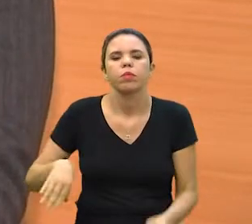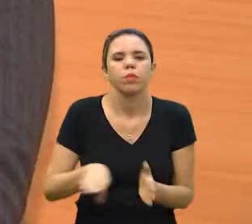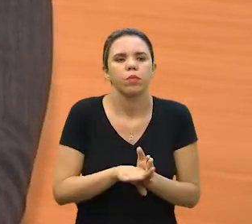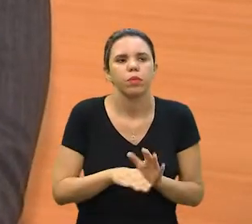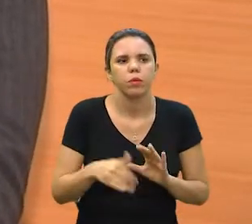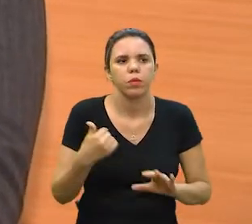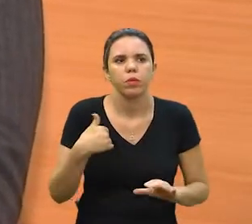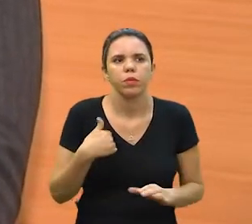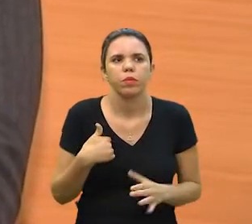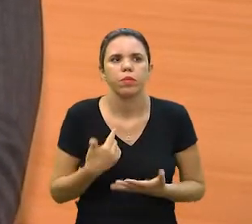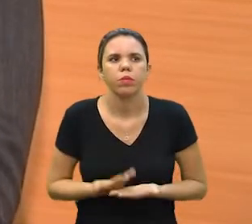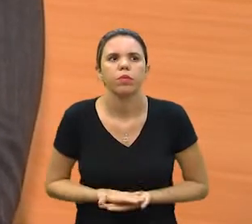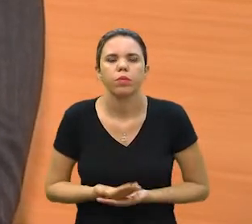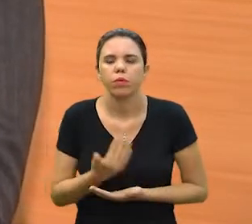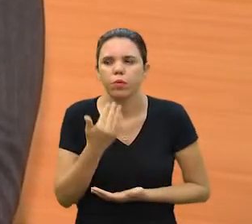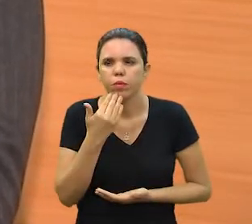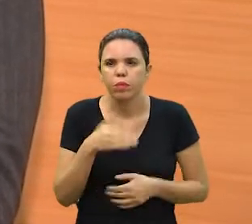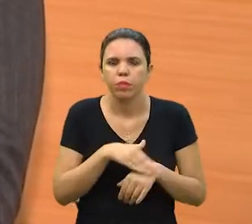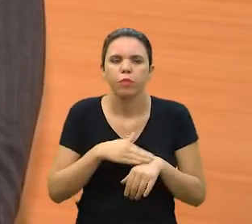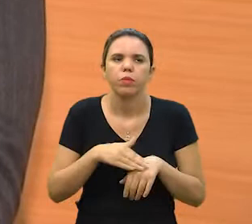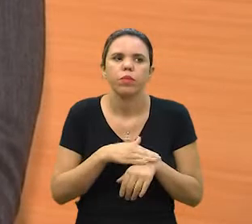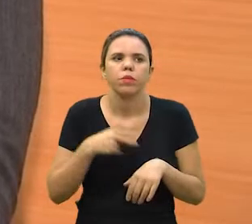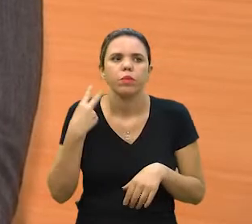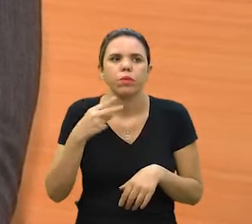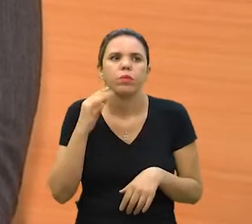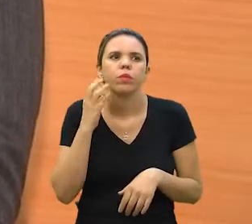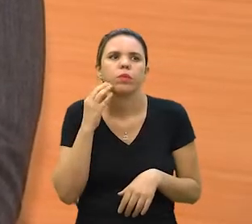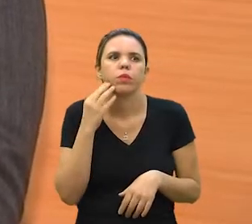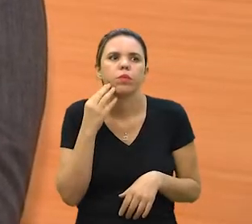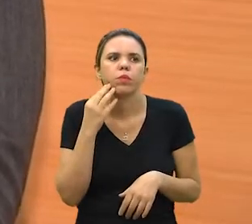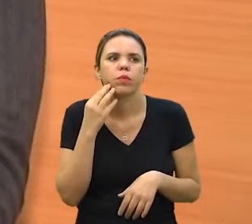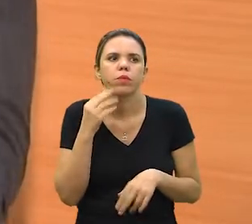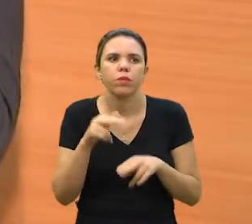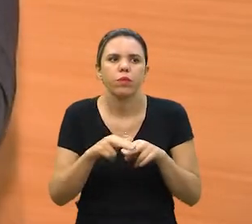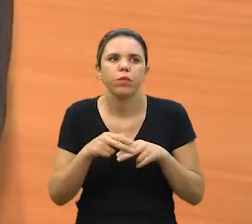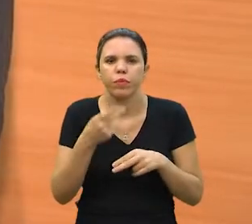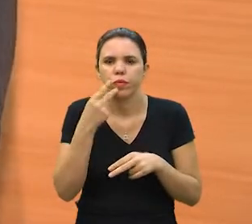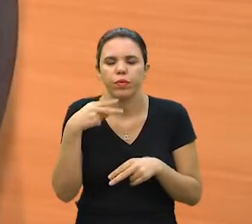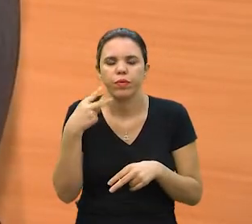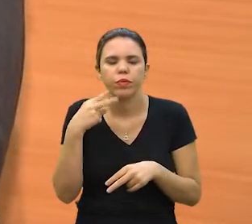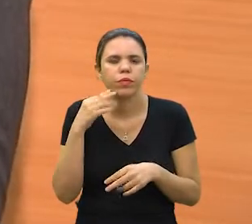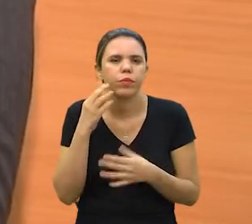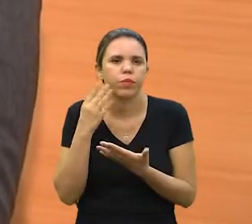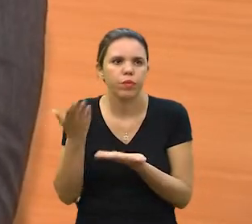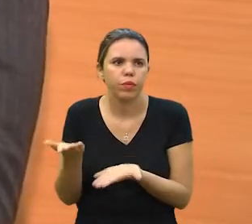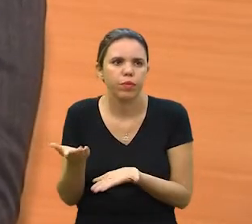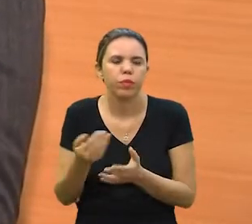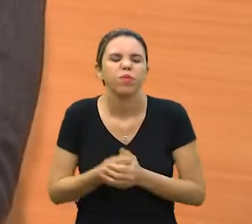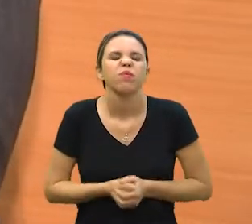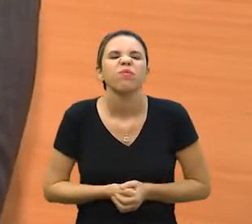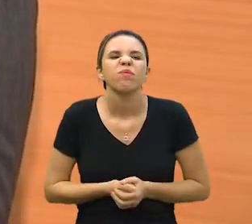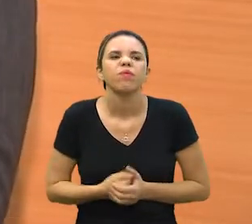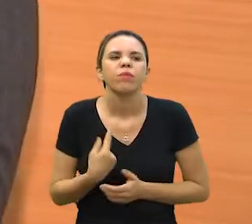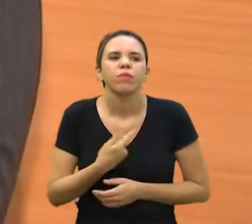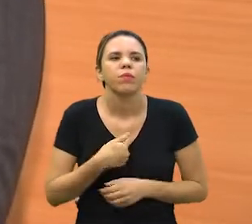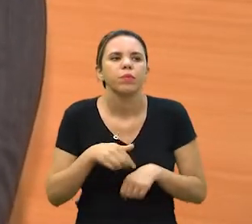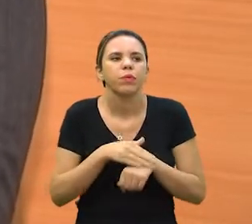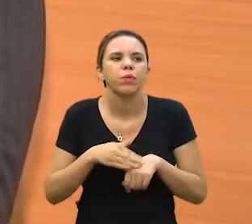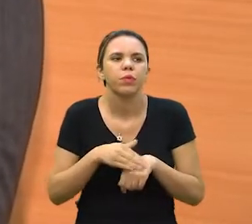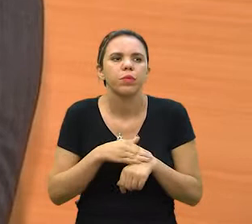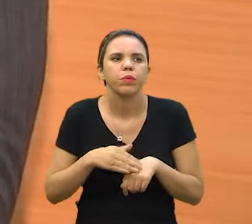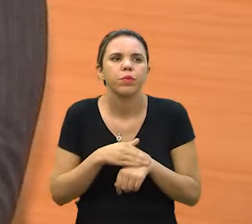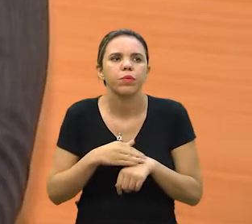e quando chegou para a gente, né, conversei muito com o vereador Igor, eu quero fazer justiça aqui ao vereador Igor Diego, que a